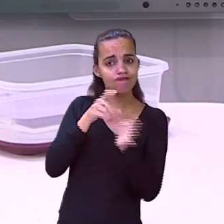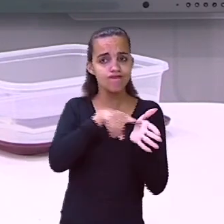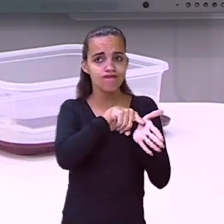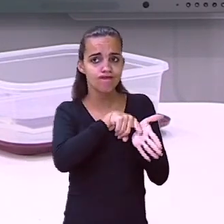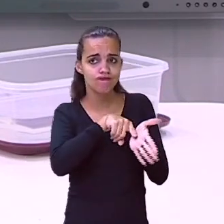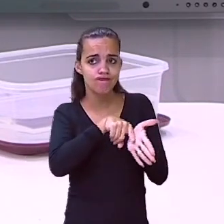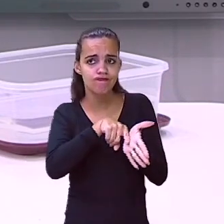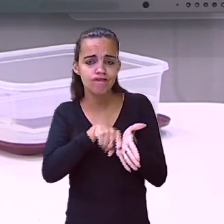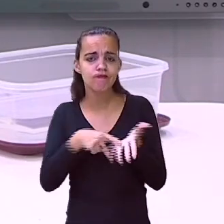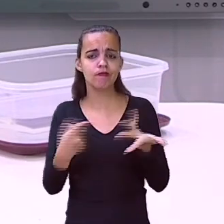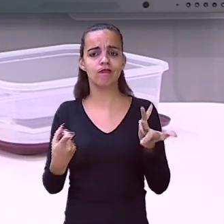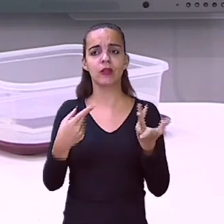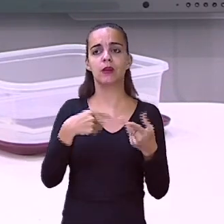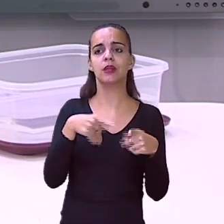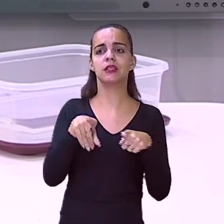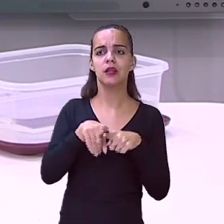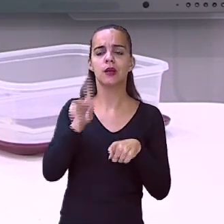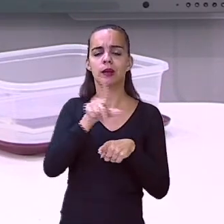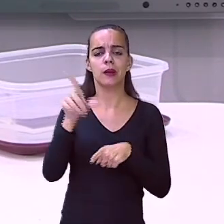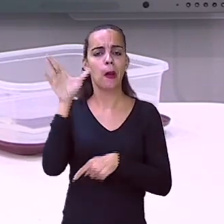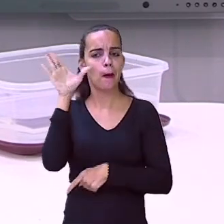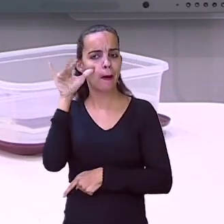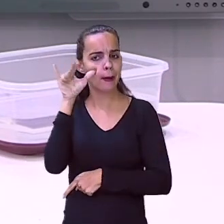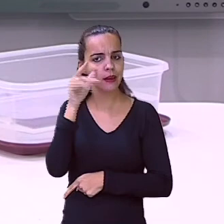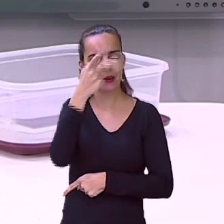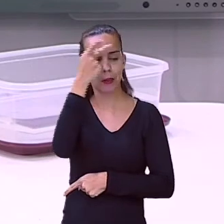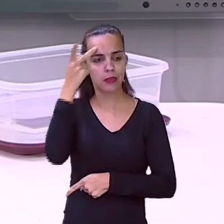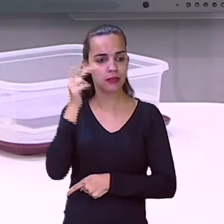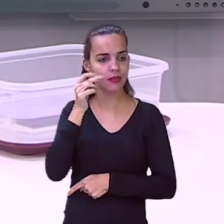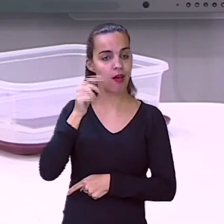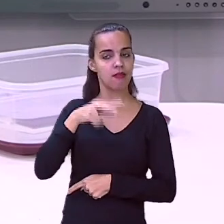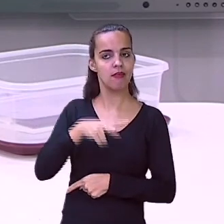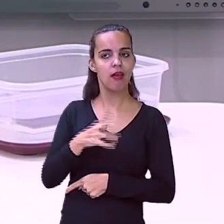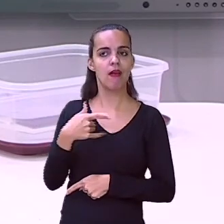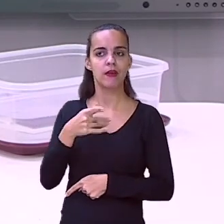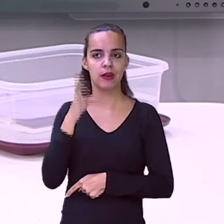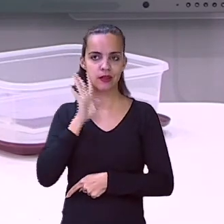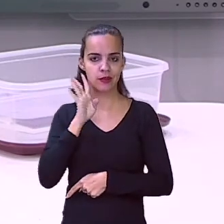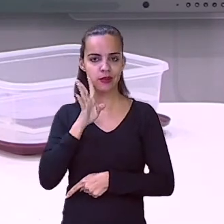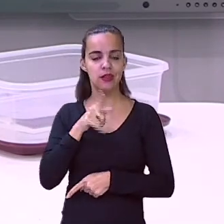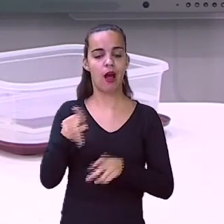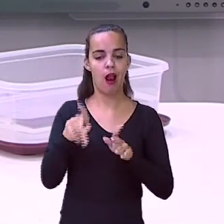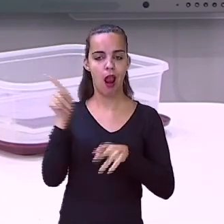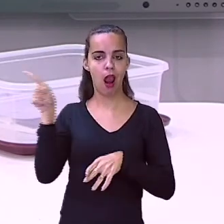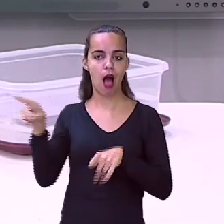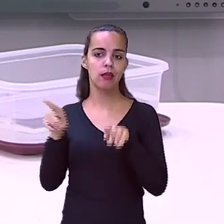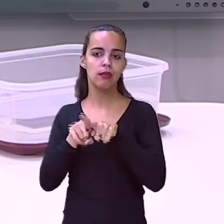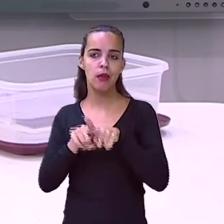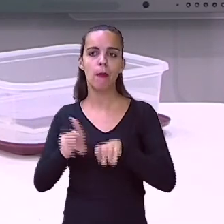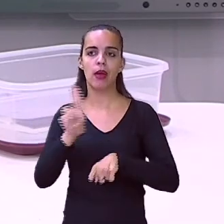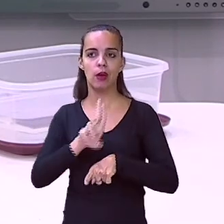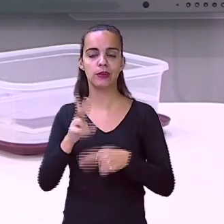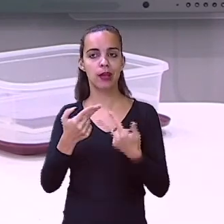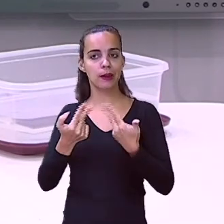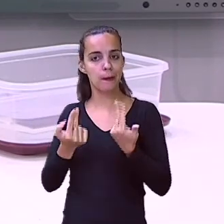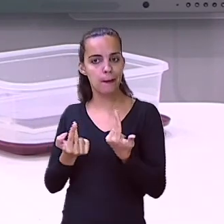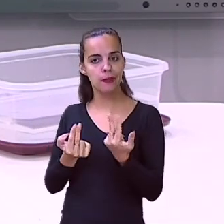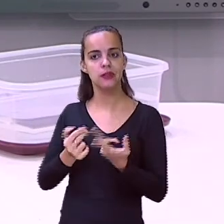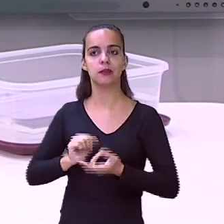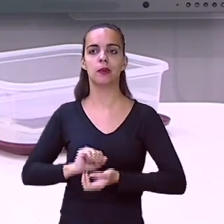componentes de misturas de interesse para situações do laboratório, tá?